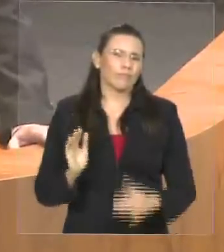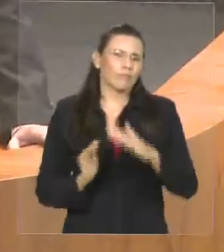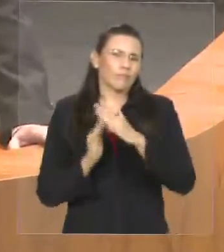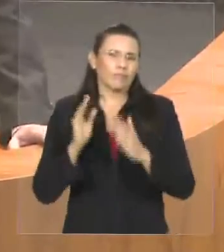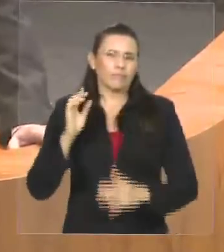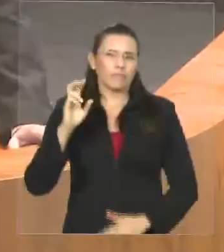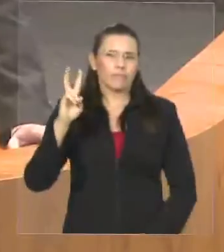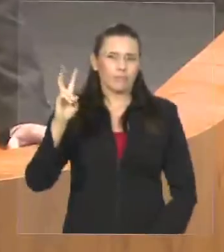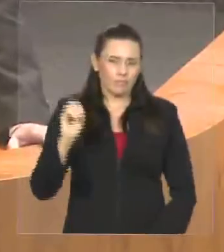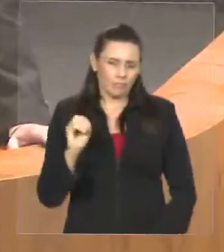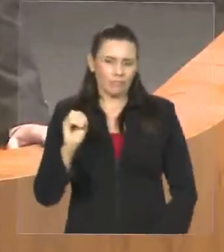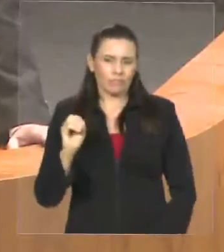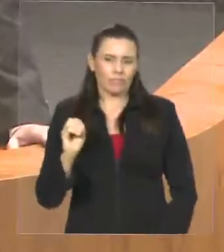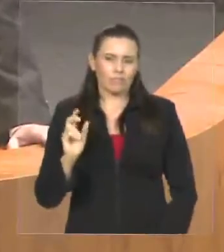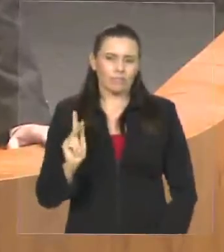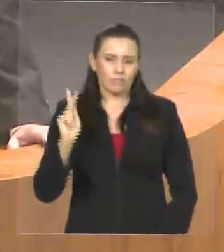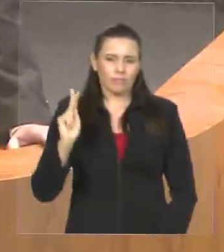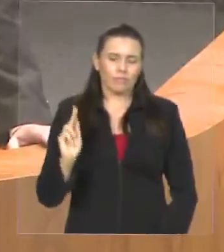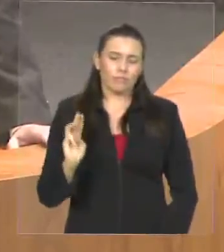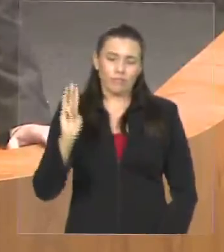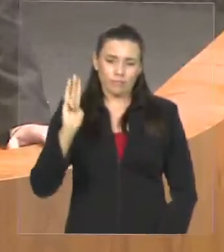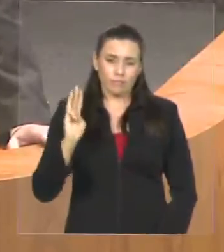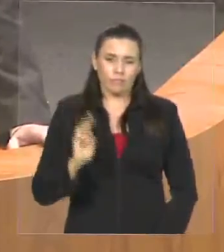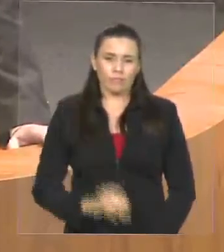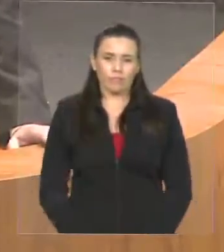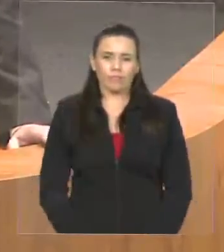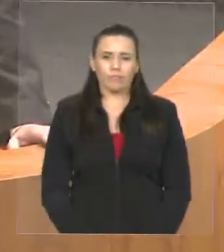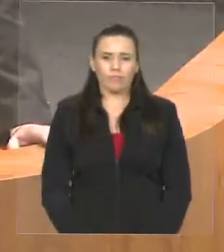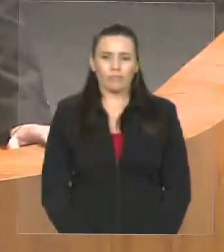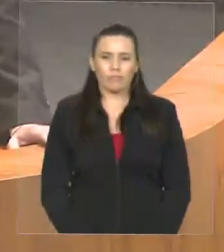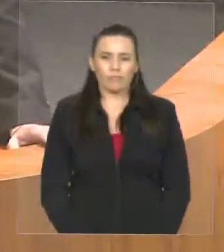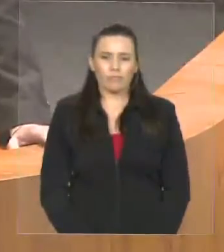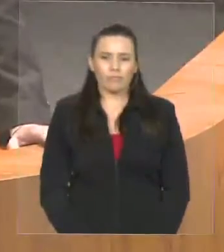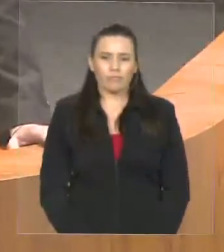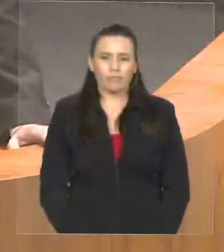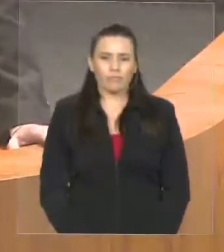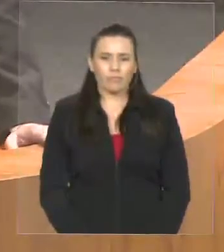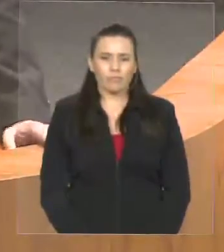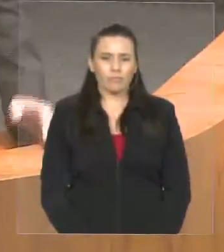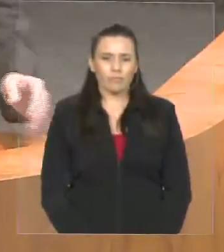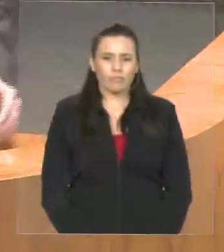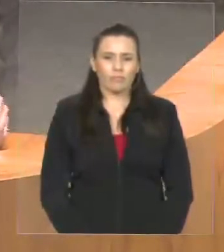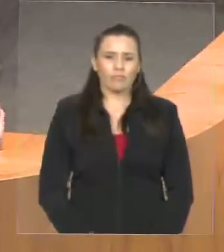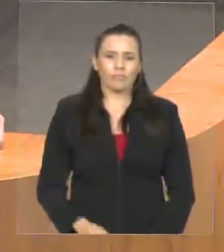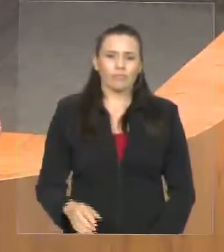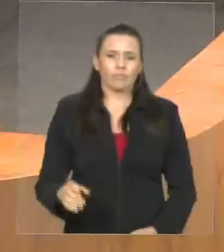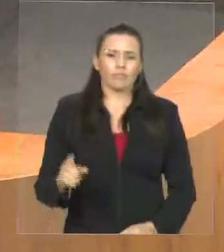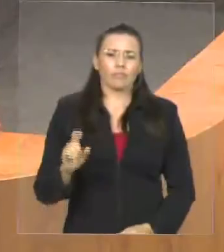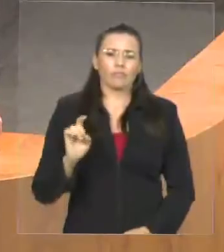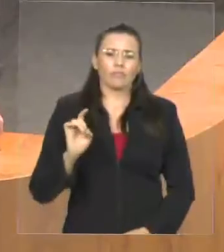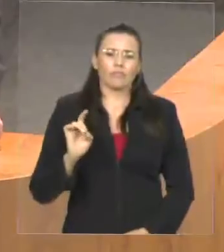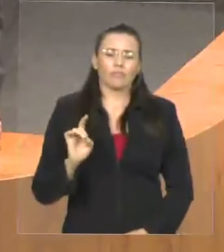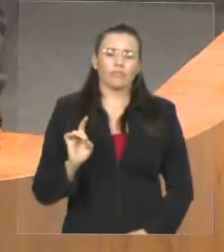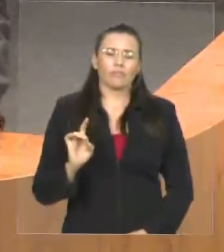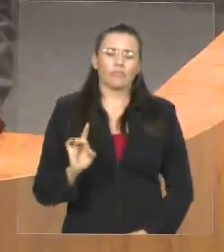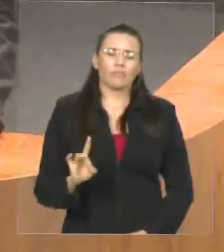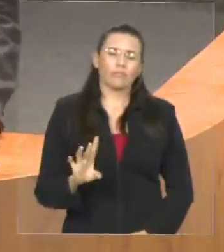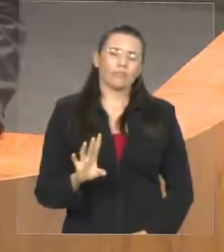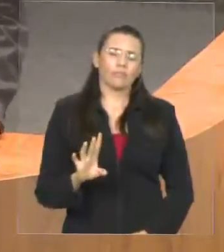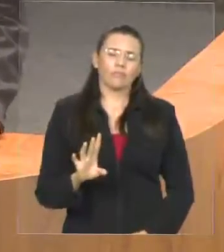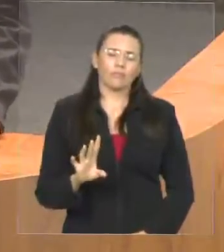excluídos nesse caso tão somente os beneficiários do programa Luz para Todos, que é quem consome até 50